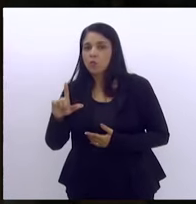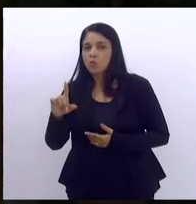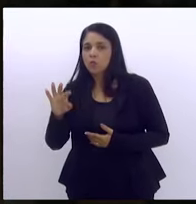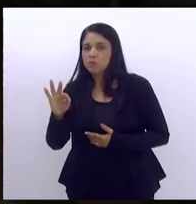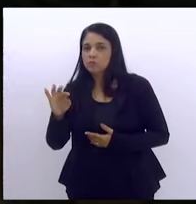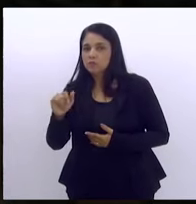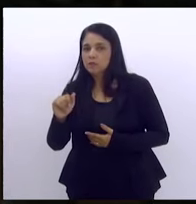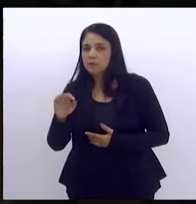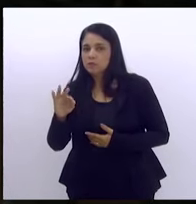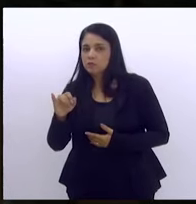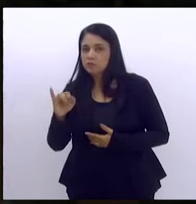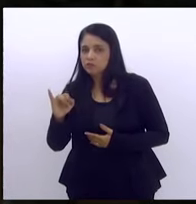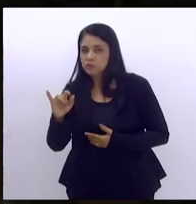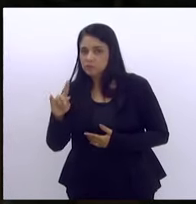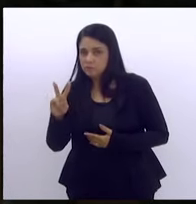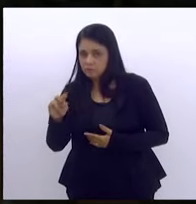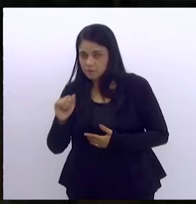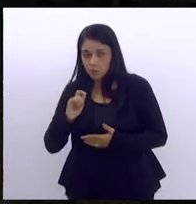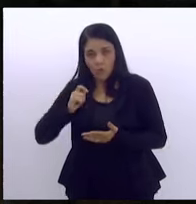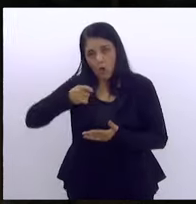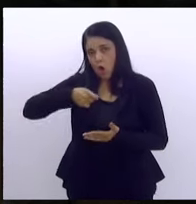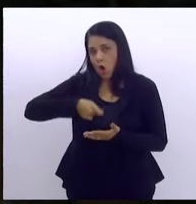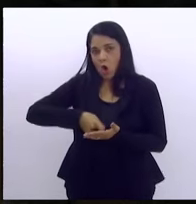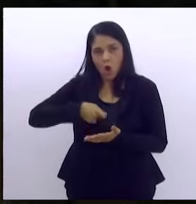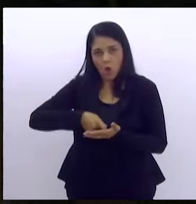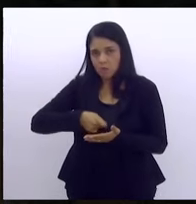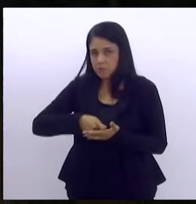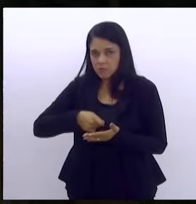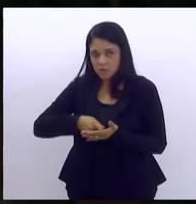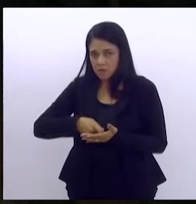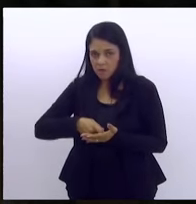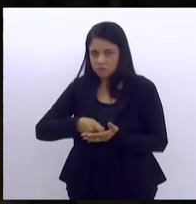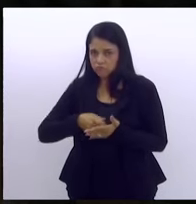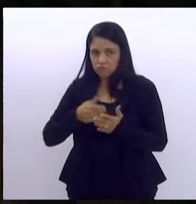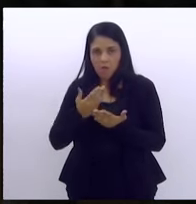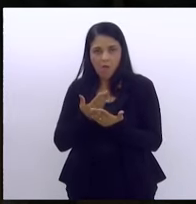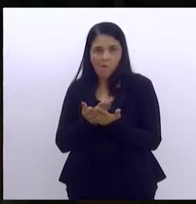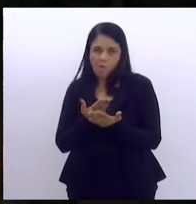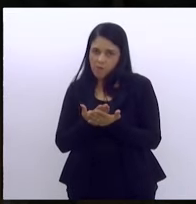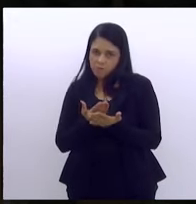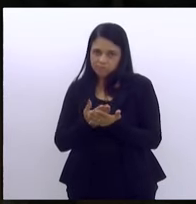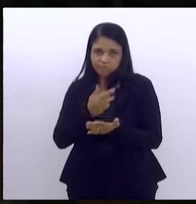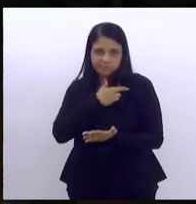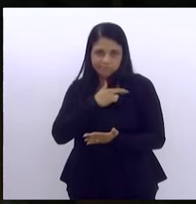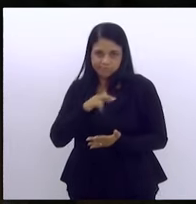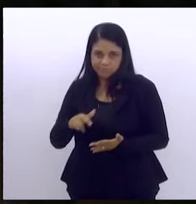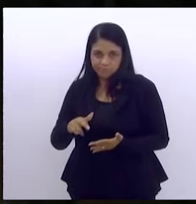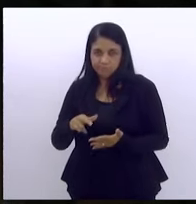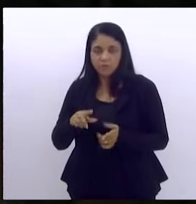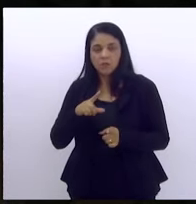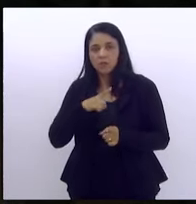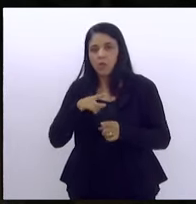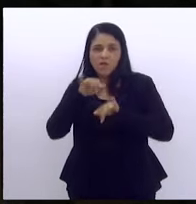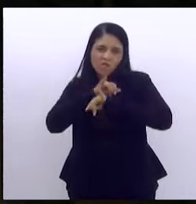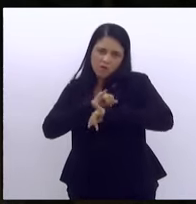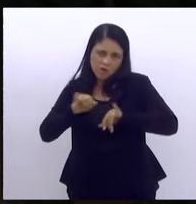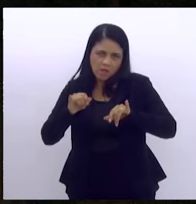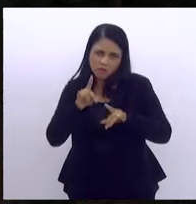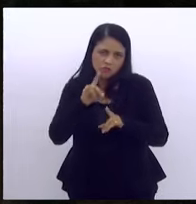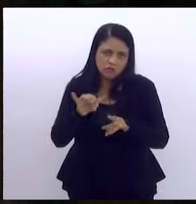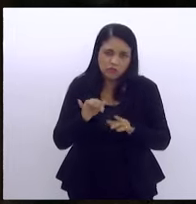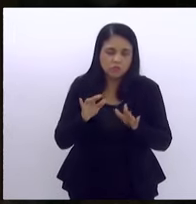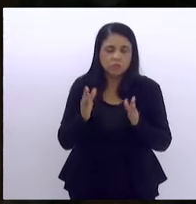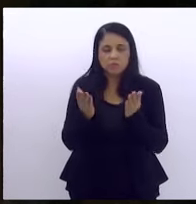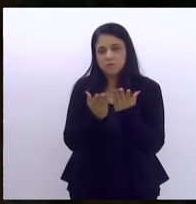assistir, nem uma explanação de um dia dos evangélicos, nem dos católicos, nem